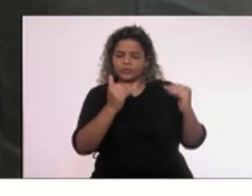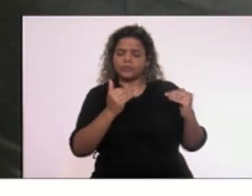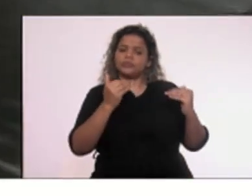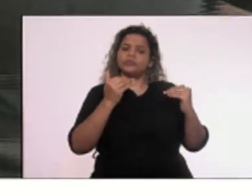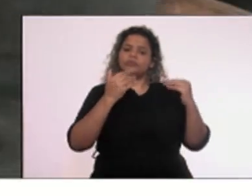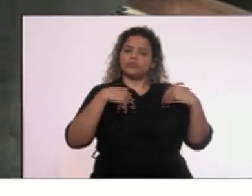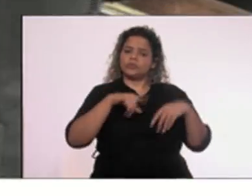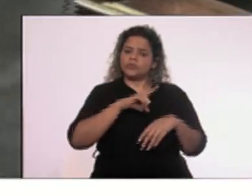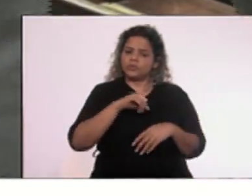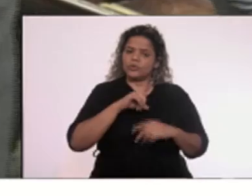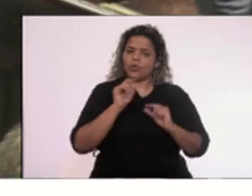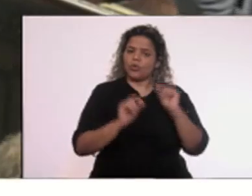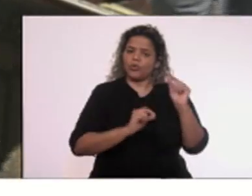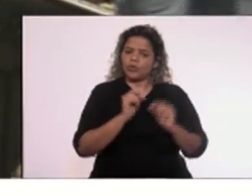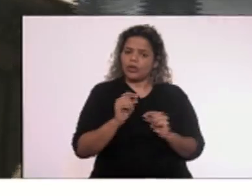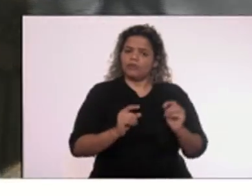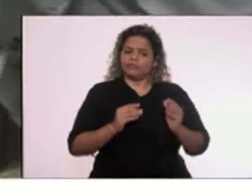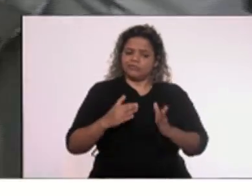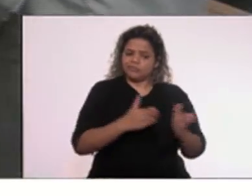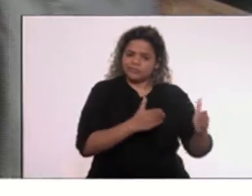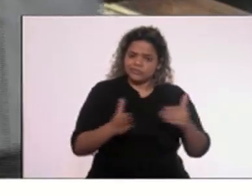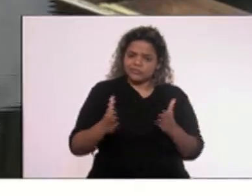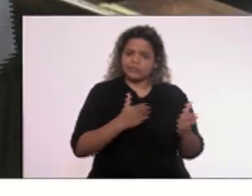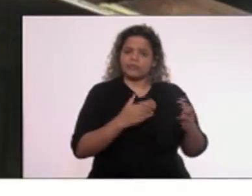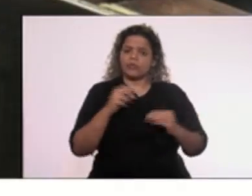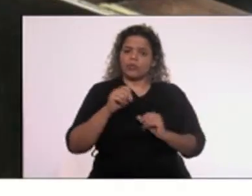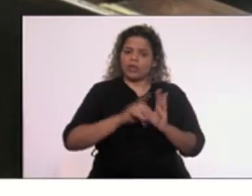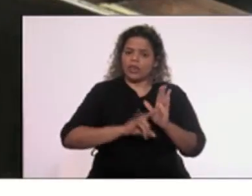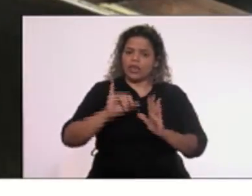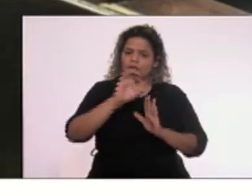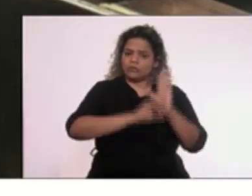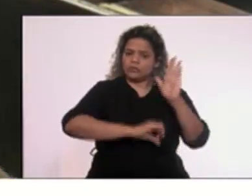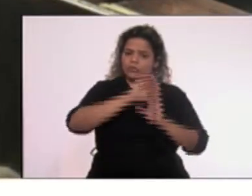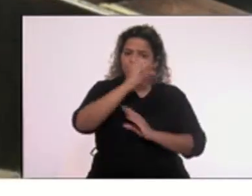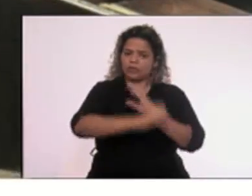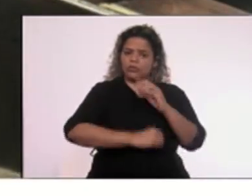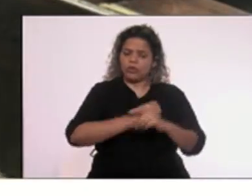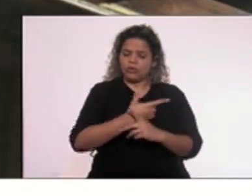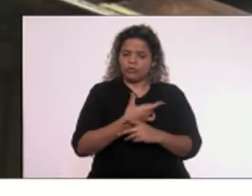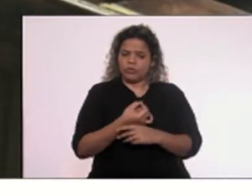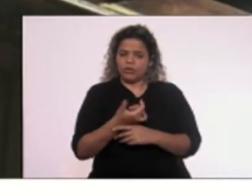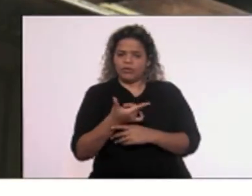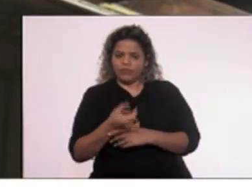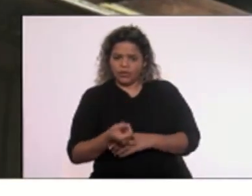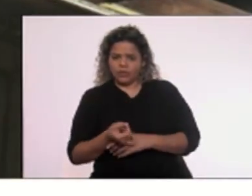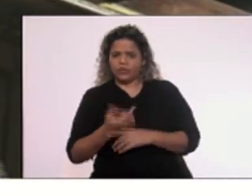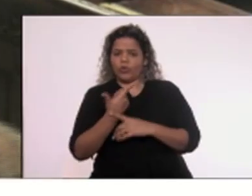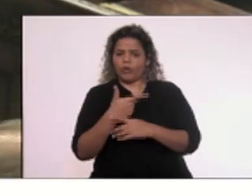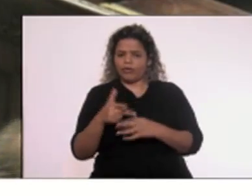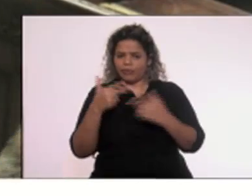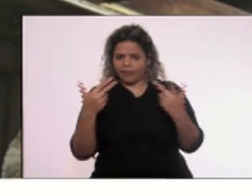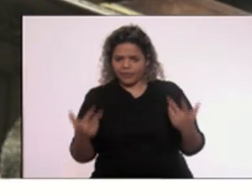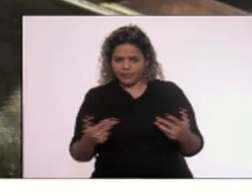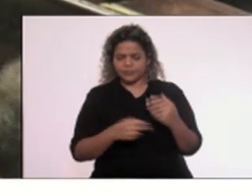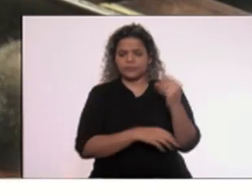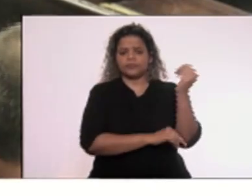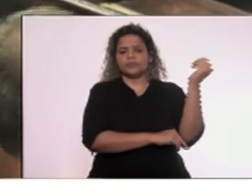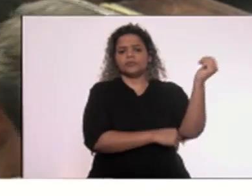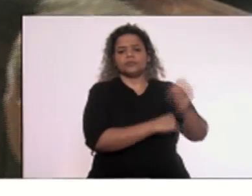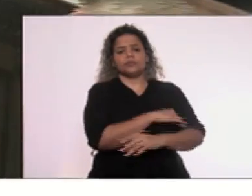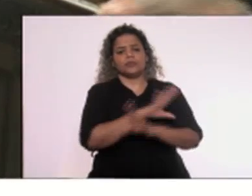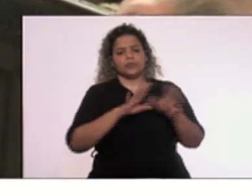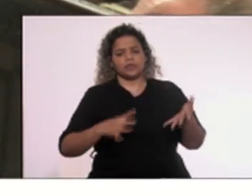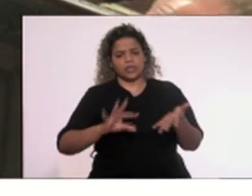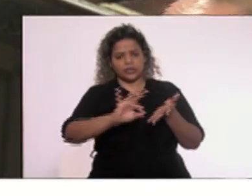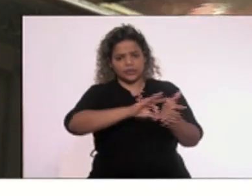dispõe sobre as diretrizes para a elaboração da Lei do Orçamento Anual de 2020 e da outras providências.